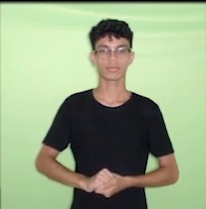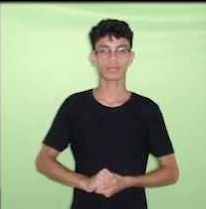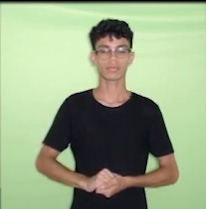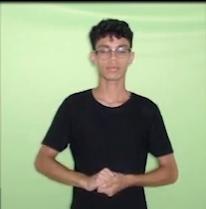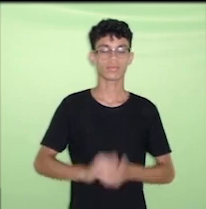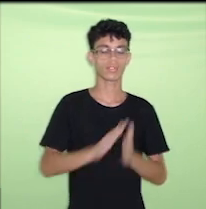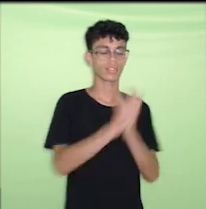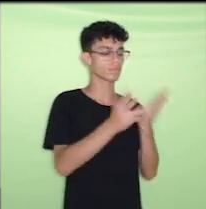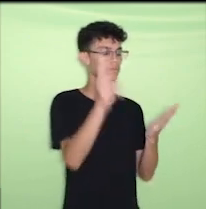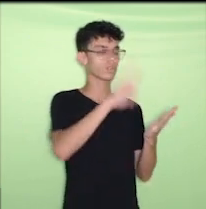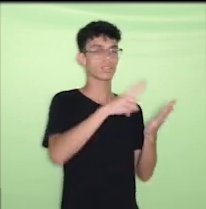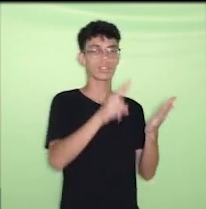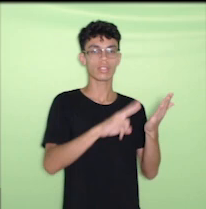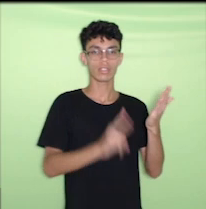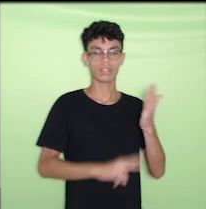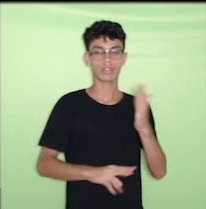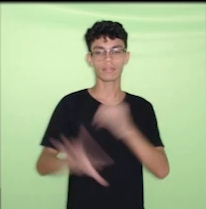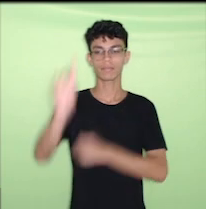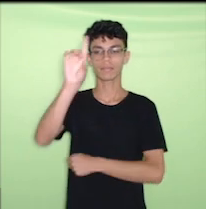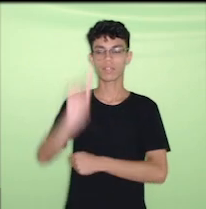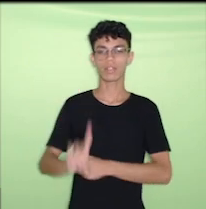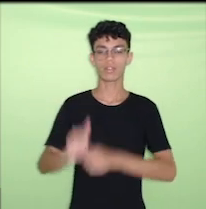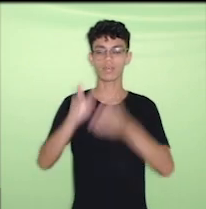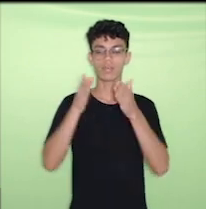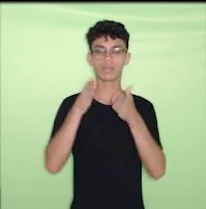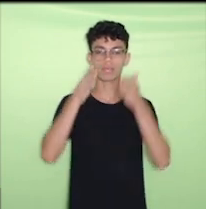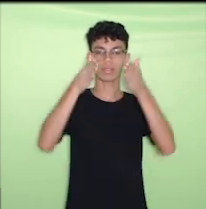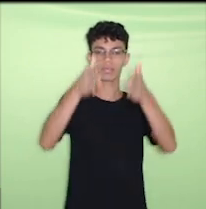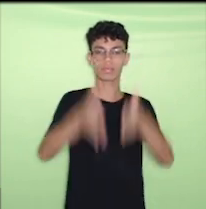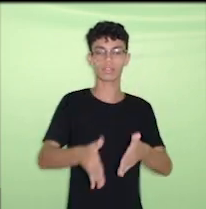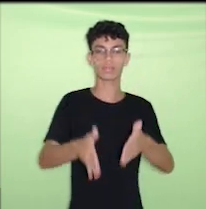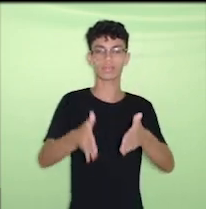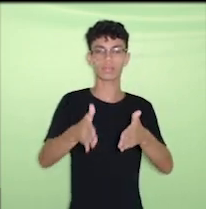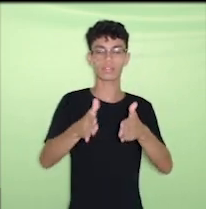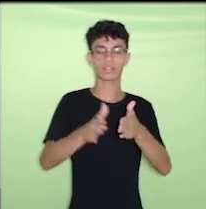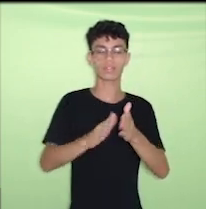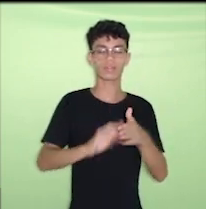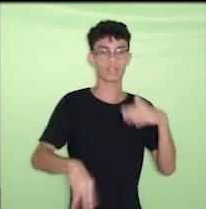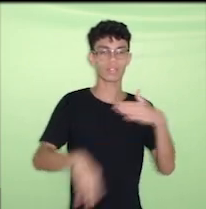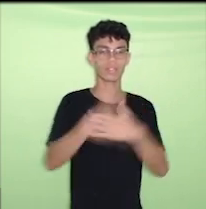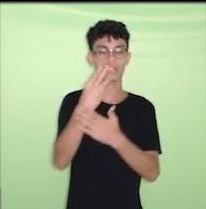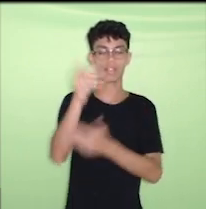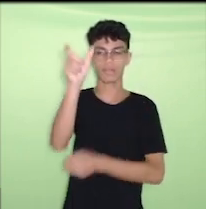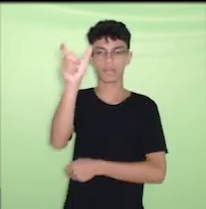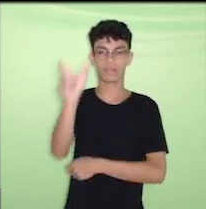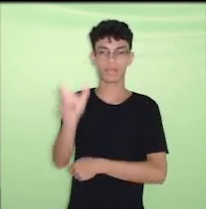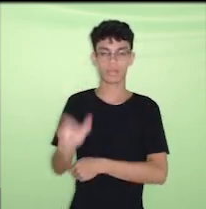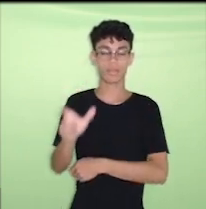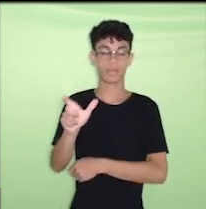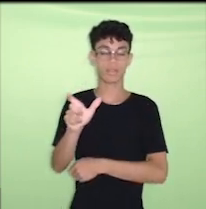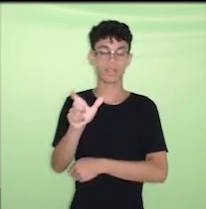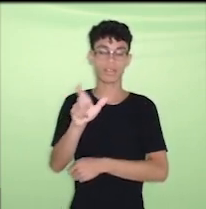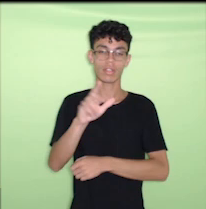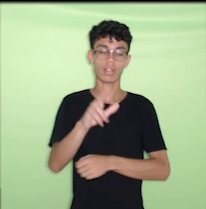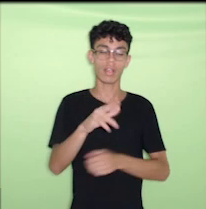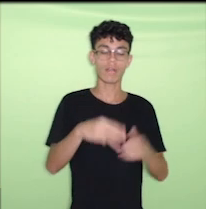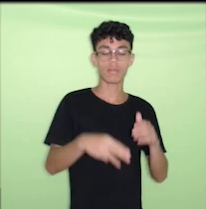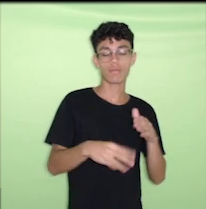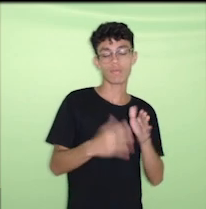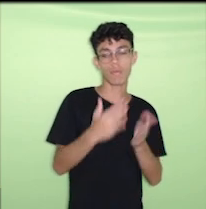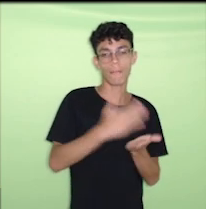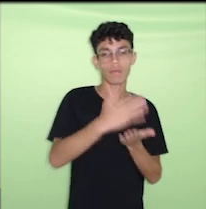Nessa leitura, a opção da direção foi de concentrar as falas da terceira postulante nas duas primeiras. Também